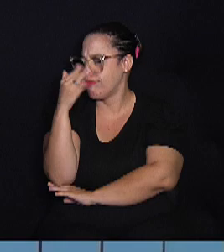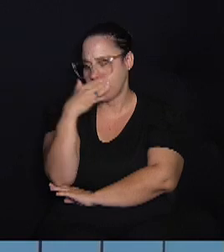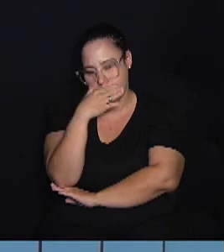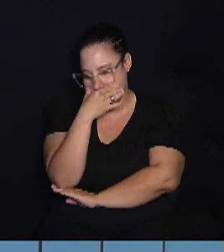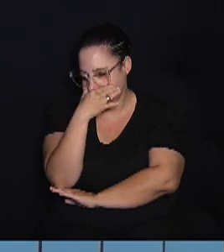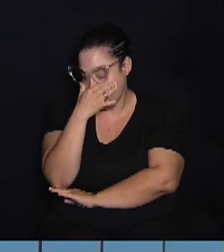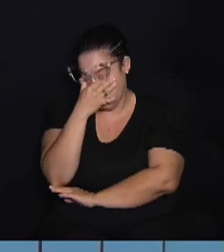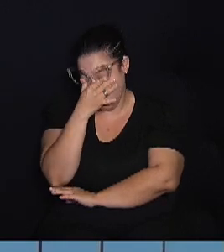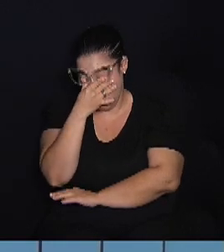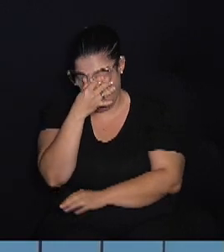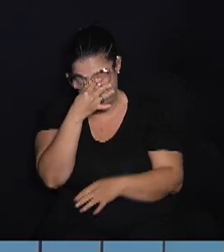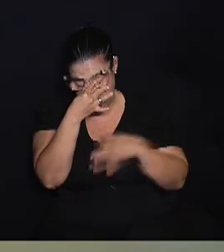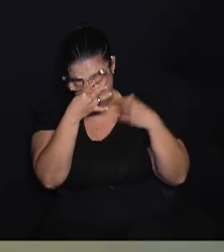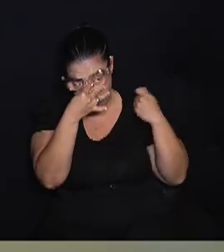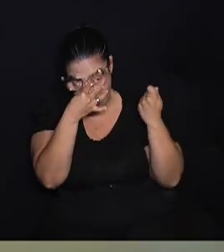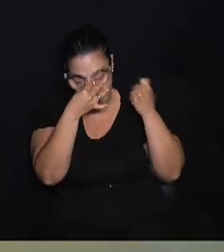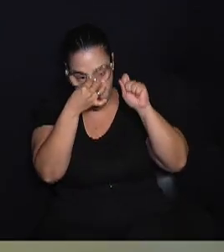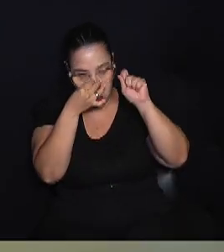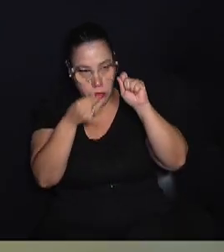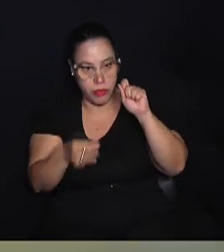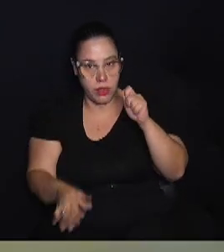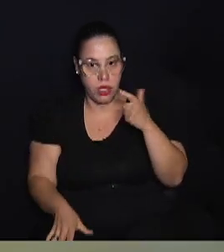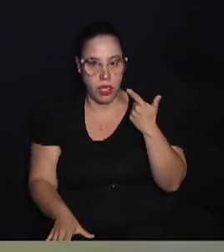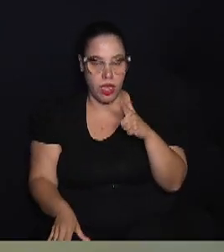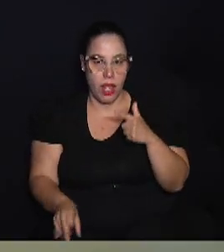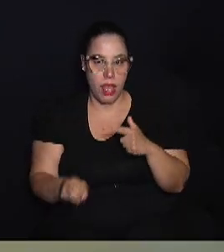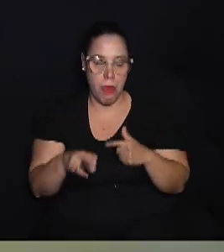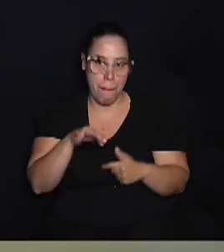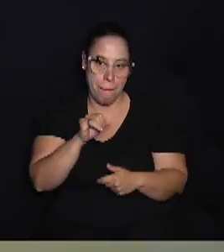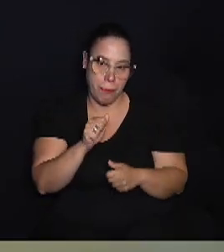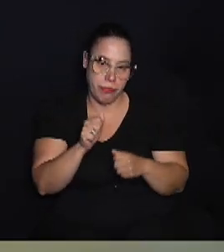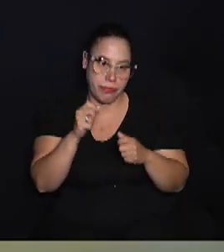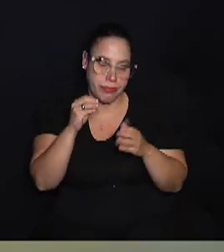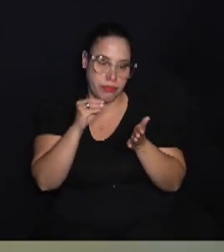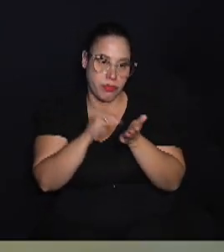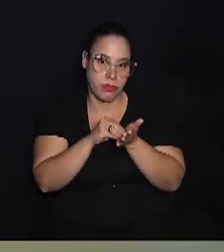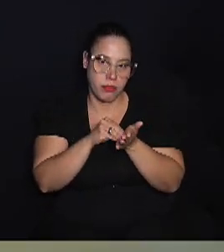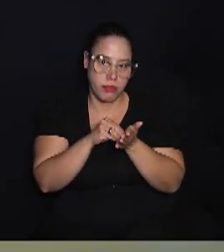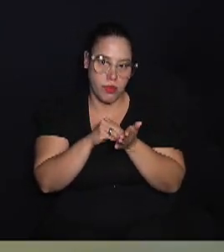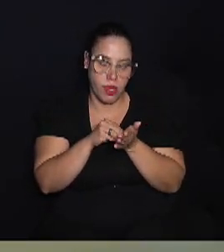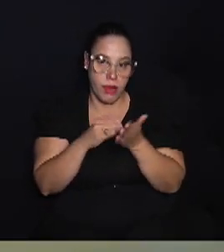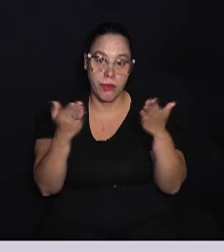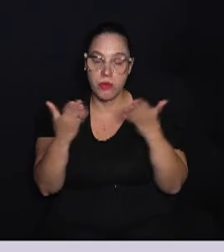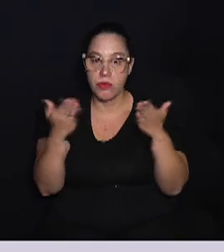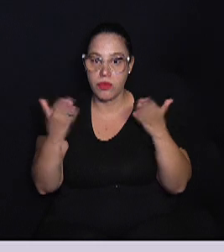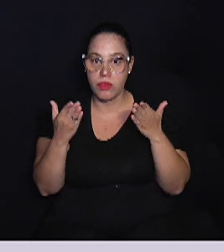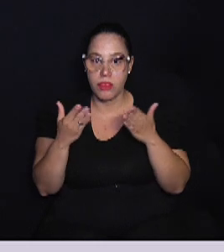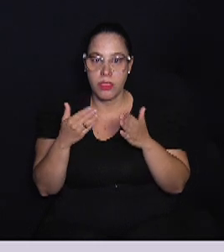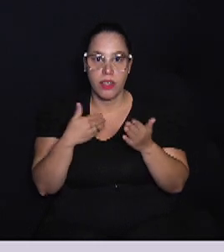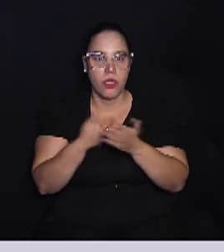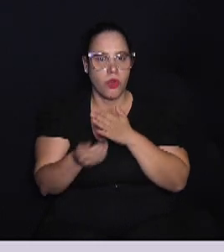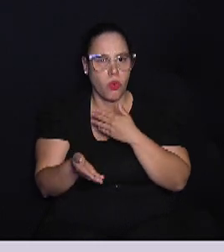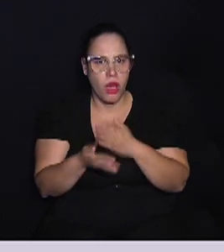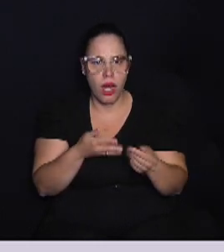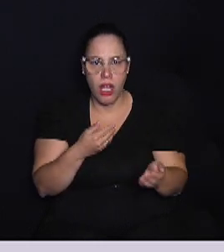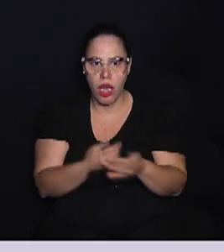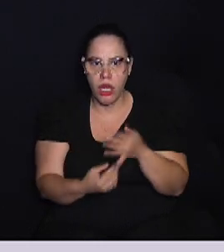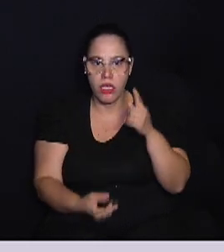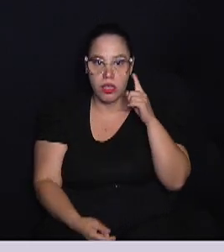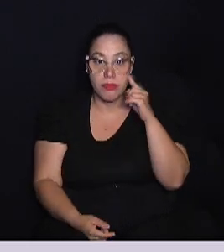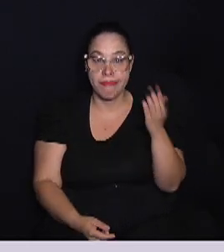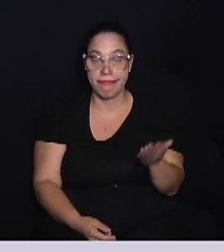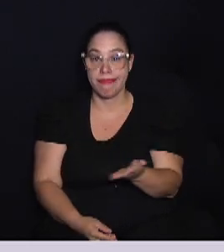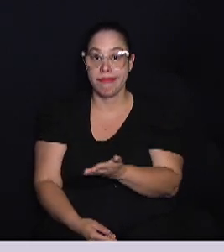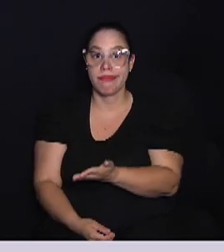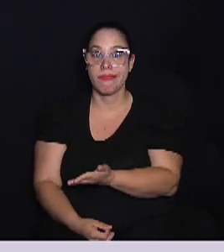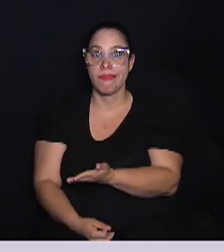Isso é super grave, e mesmo porque não existe só demência de Alzheimer, né? A gente está falando sobre ela agora, mas existem vários tipos de demência. Existe demência